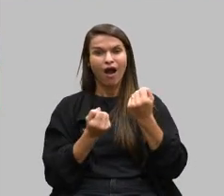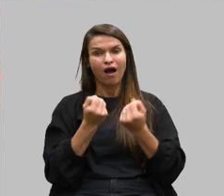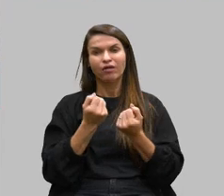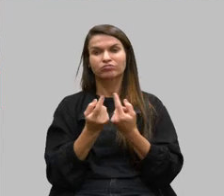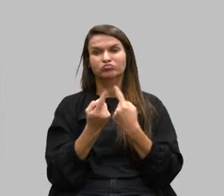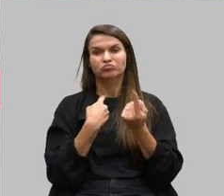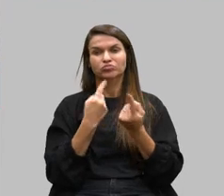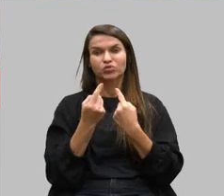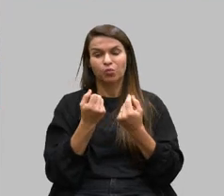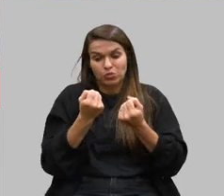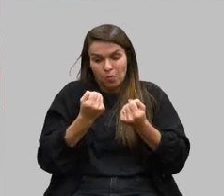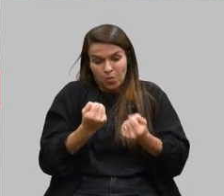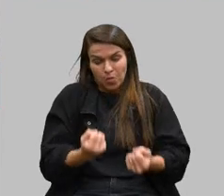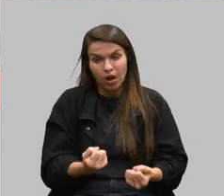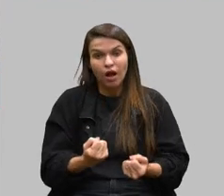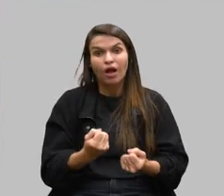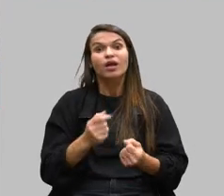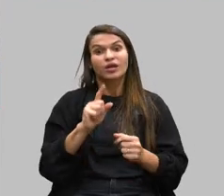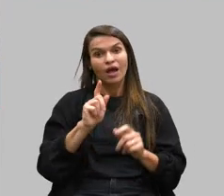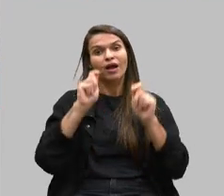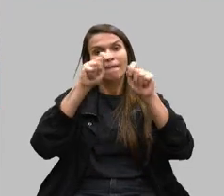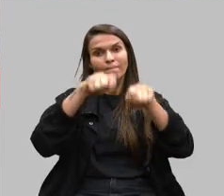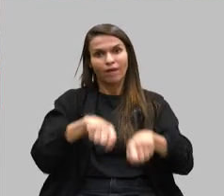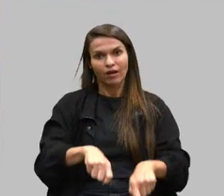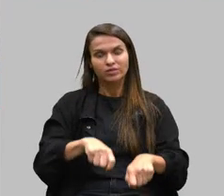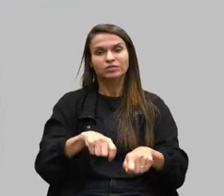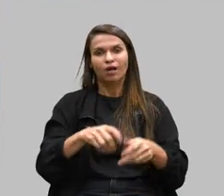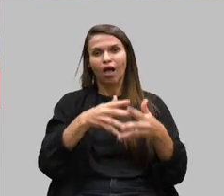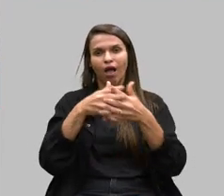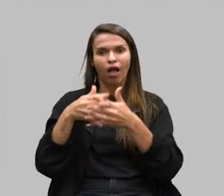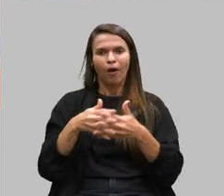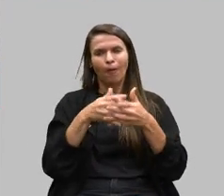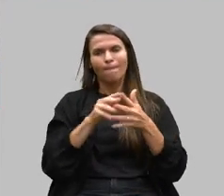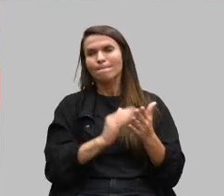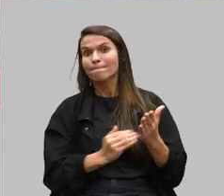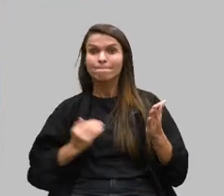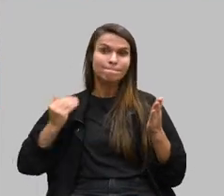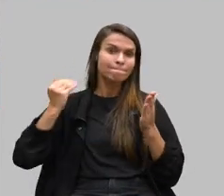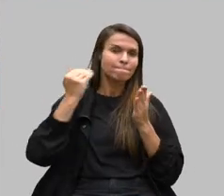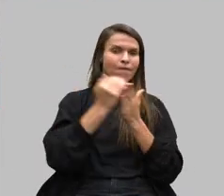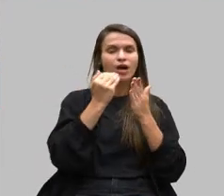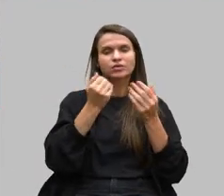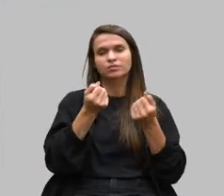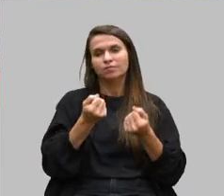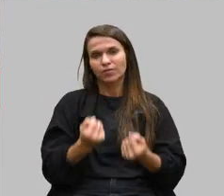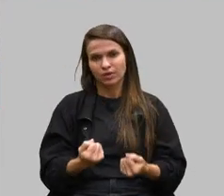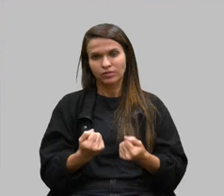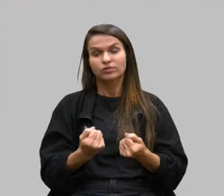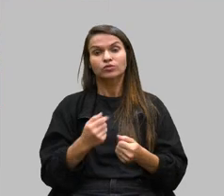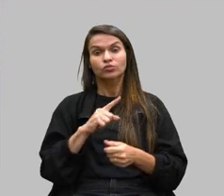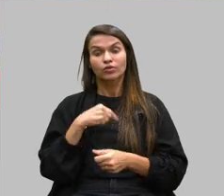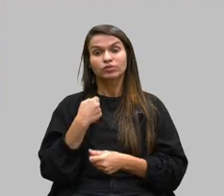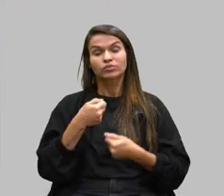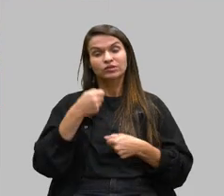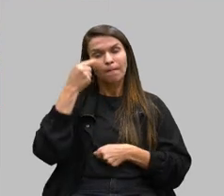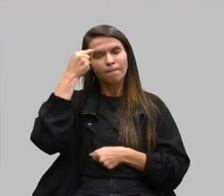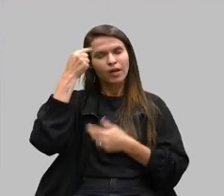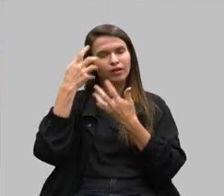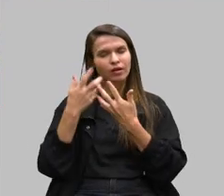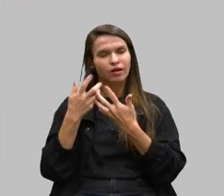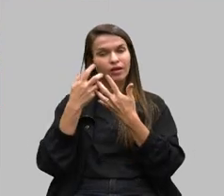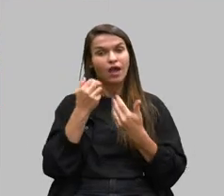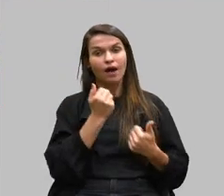excesso de peso mas ele é capacitado para tracionar com muito mais peso então nós temos que realmente pensar em